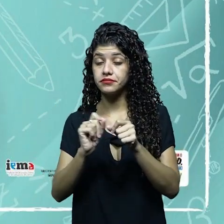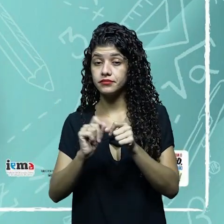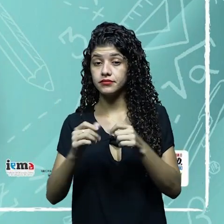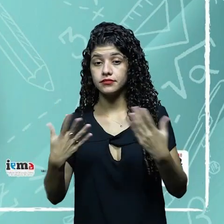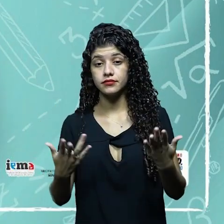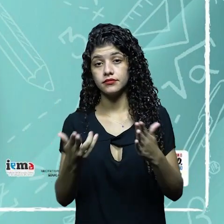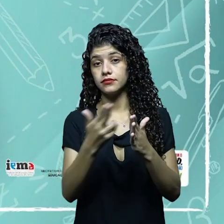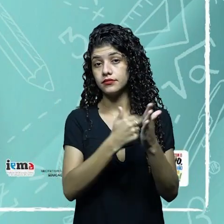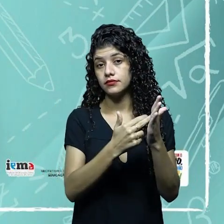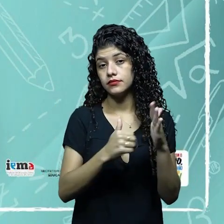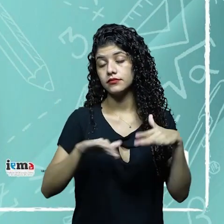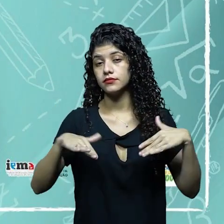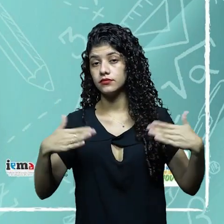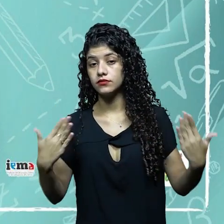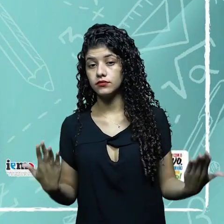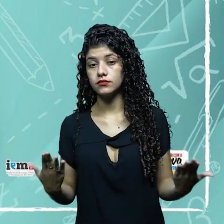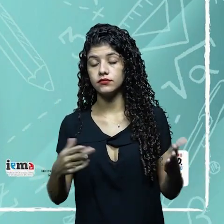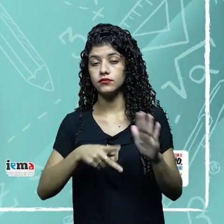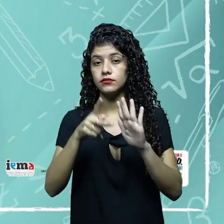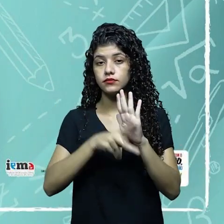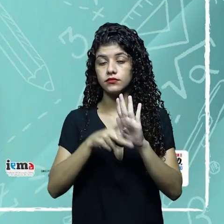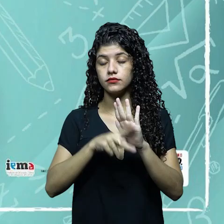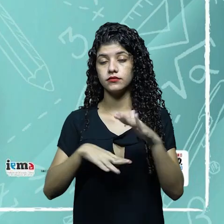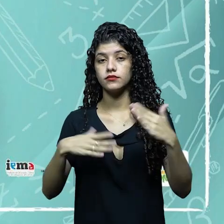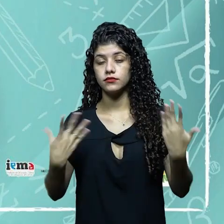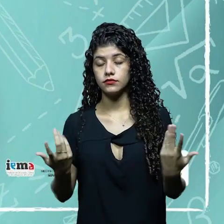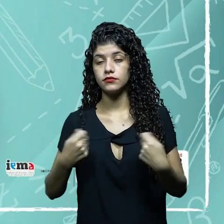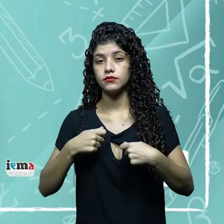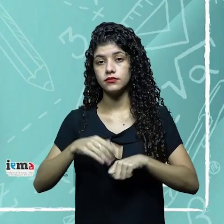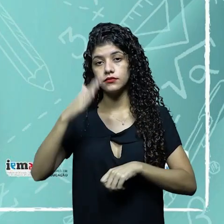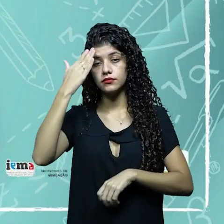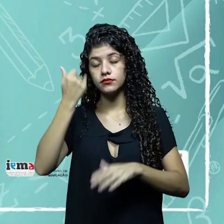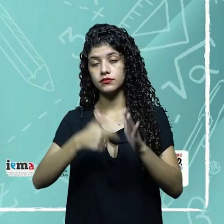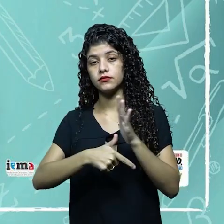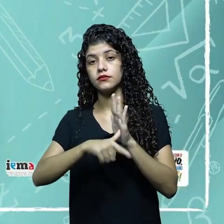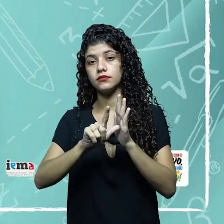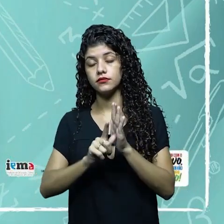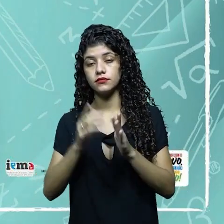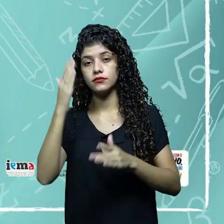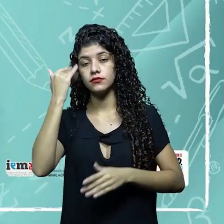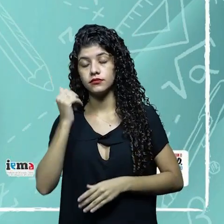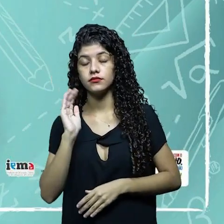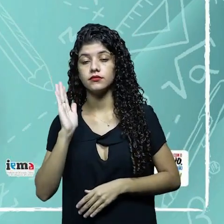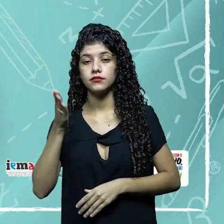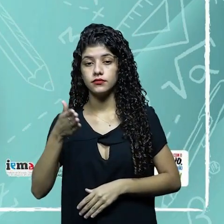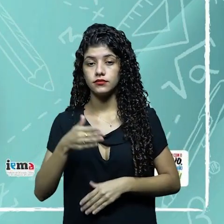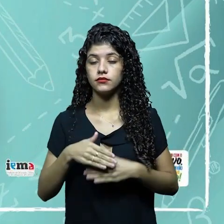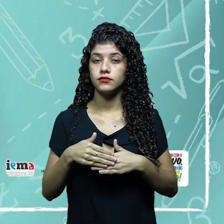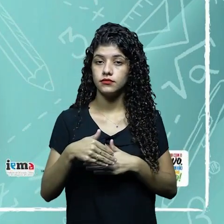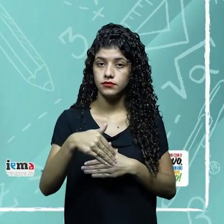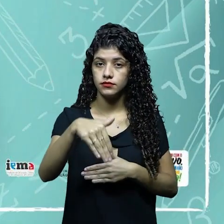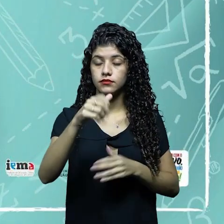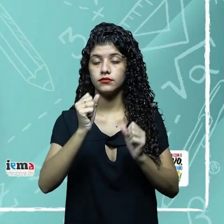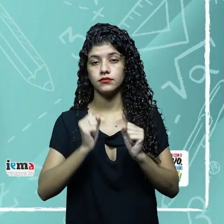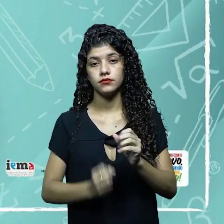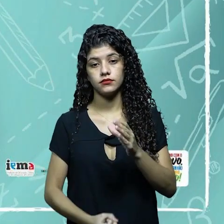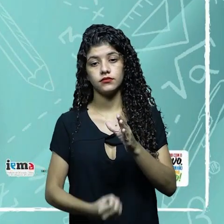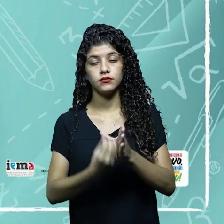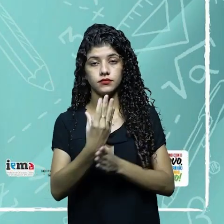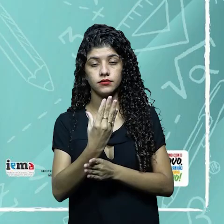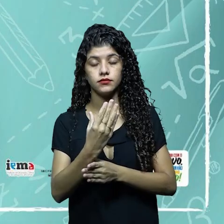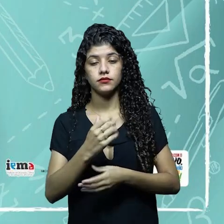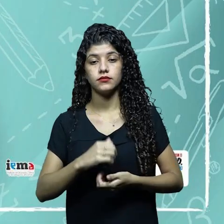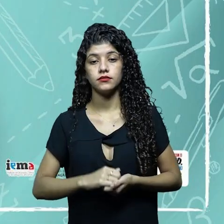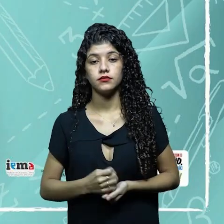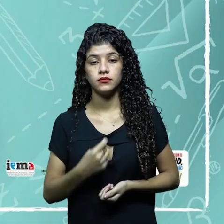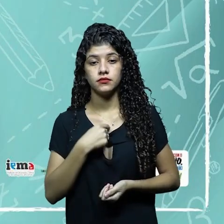que você vai fazer, né? Que projeto é. Então, sabendo-se disso, aí você vai criando as suas leias, tá? Conforme elas. Eu